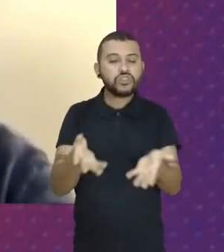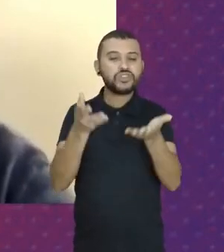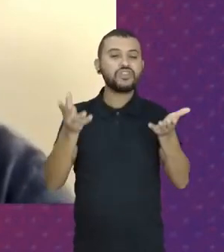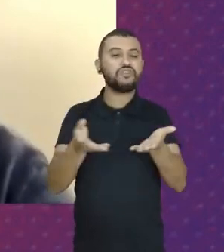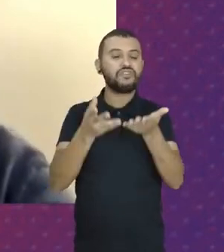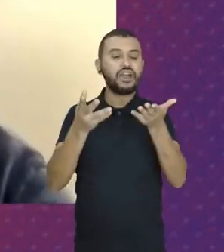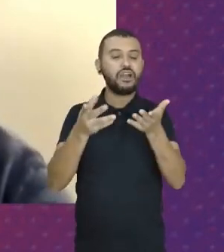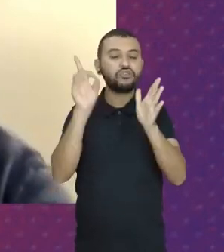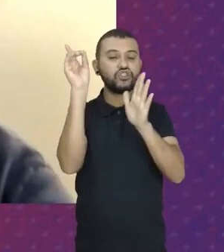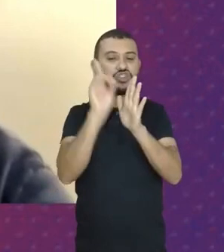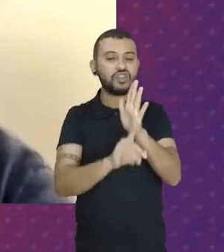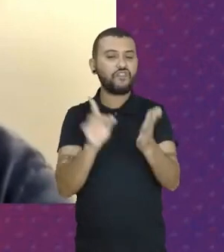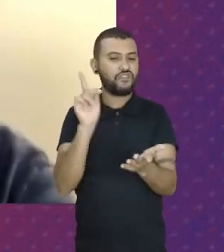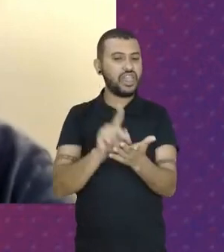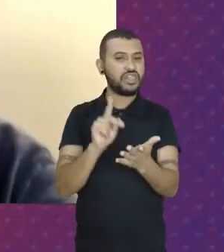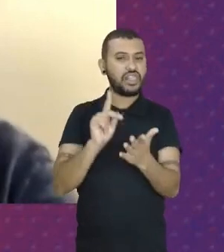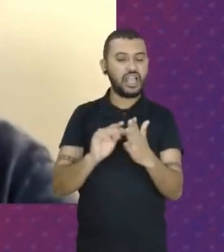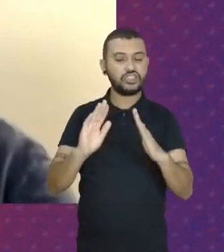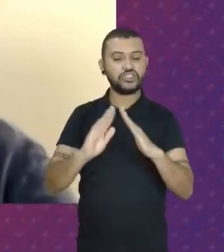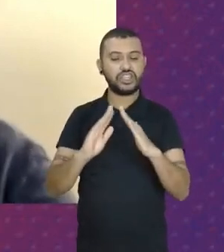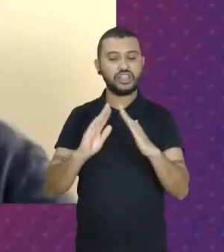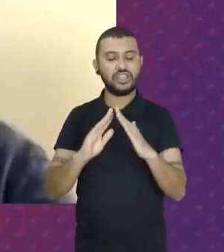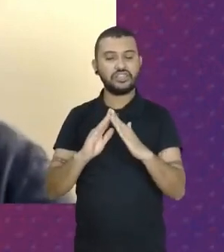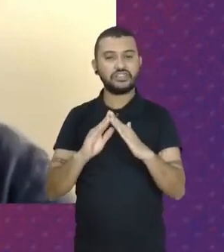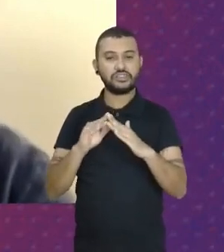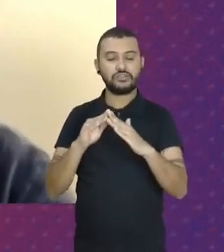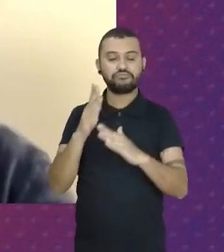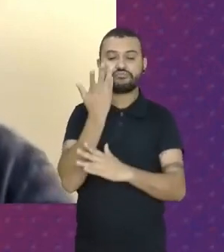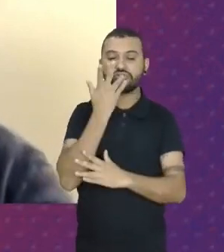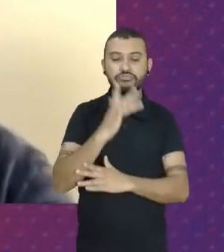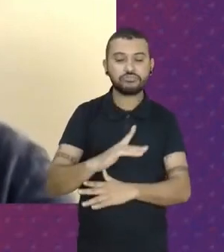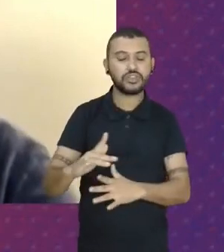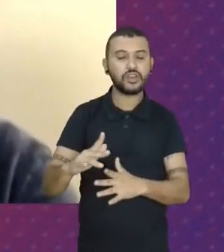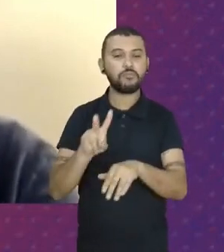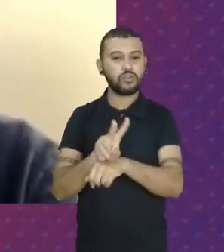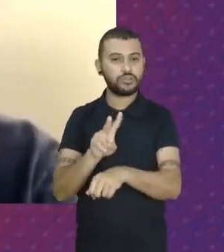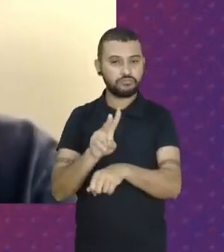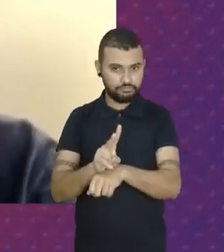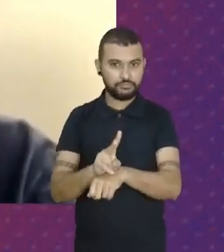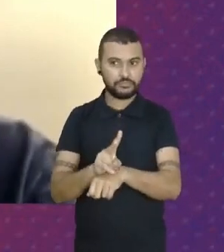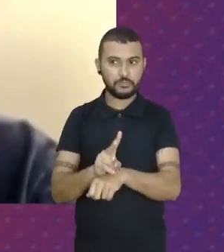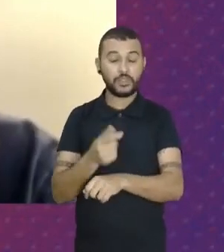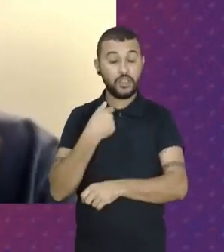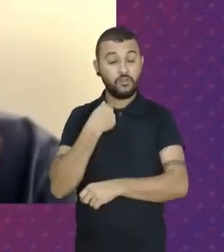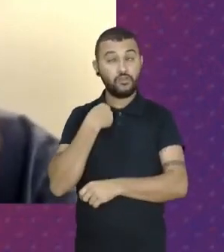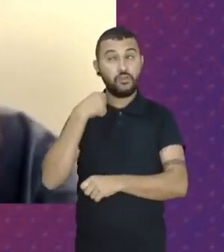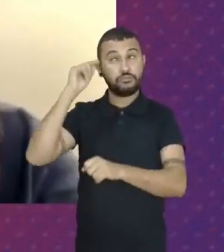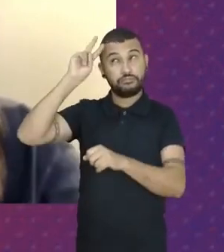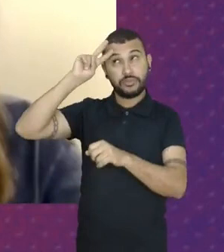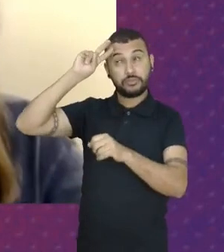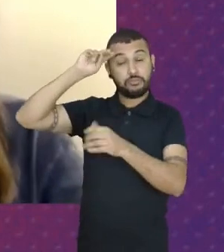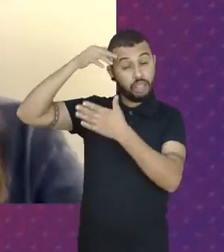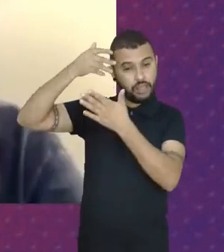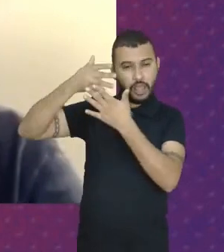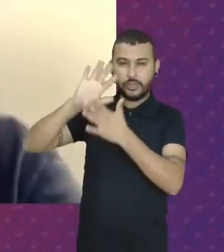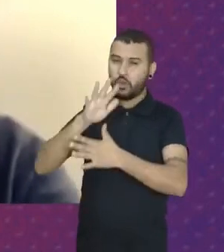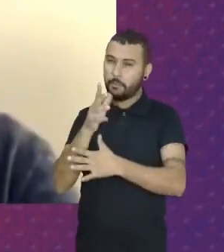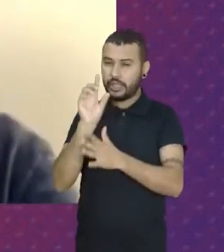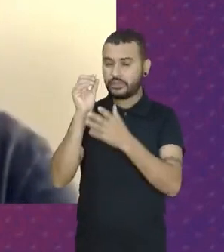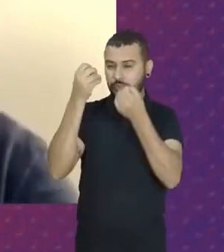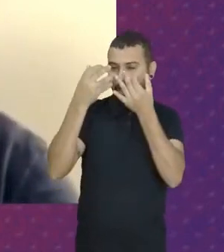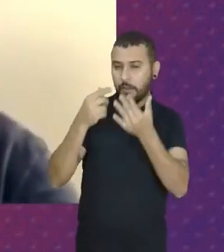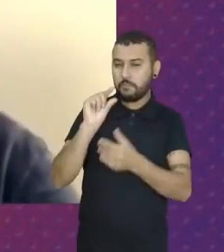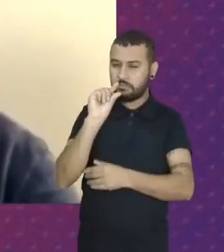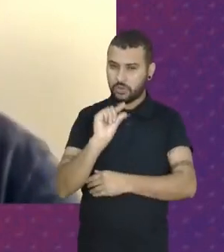estruturando o direito à creche na sociedade brasileira. Uma delas, bom, não vou fazer um histórico de tudo, mas uma delas